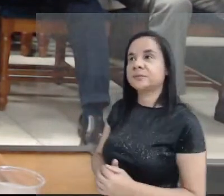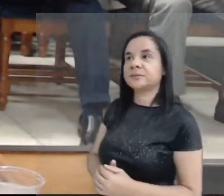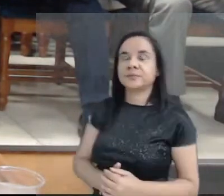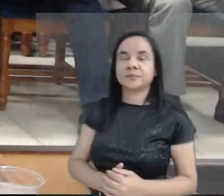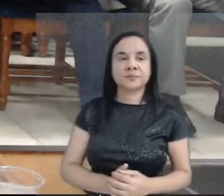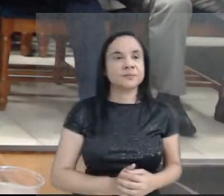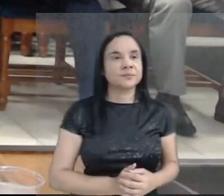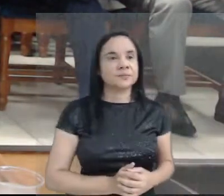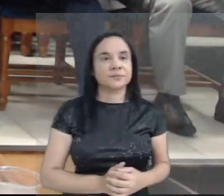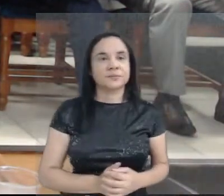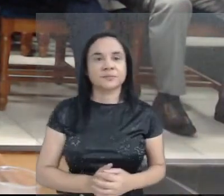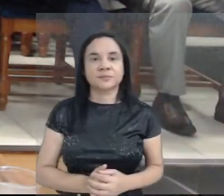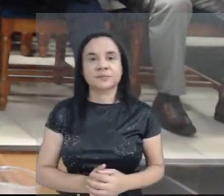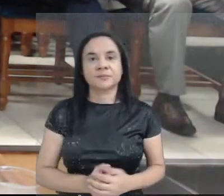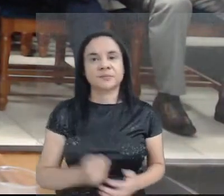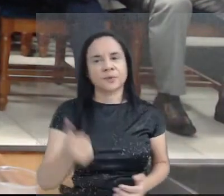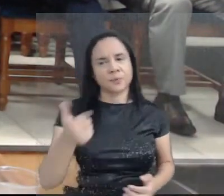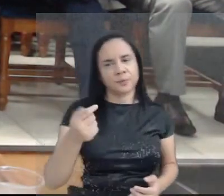poucos gentios